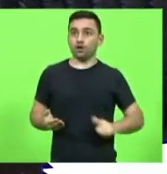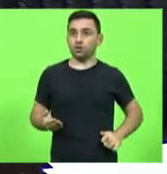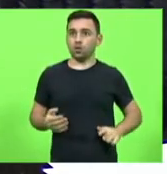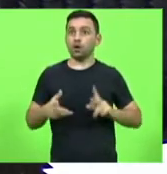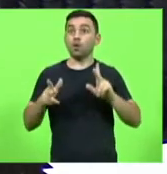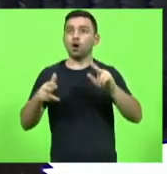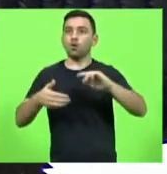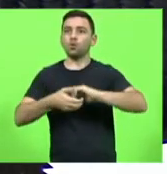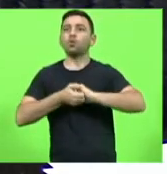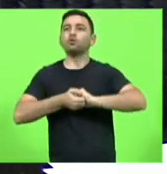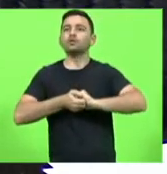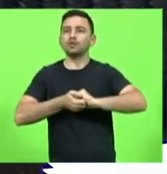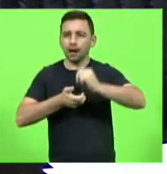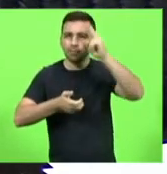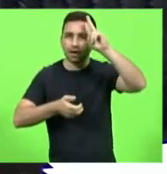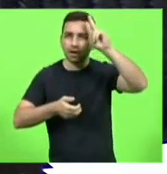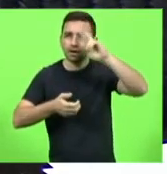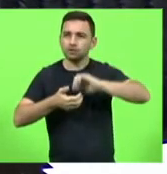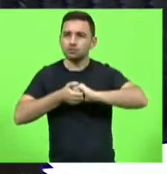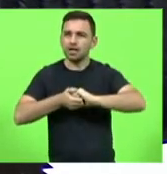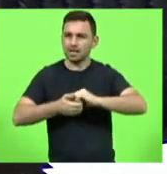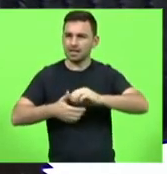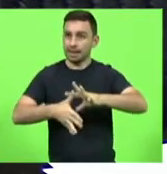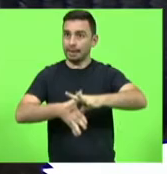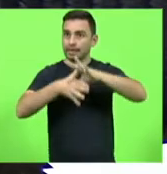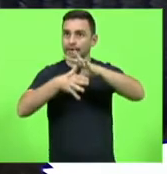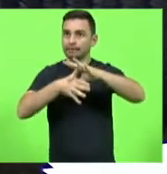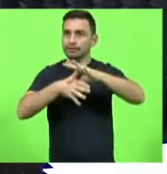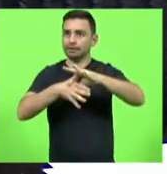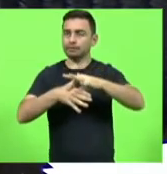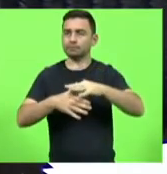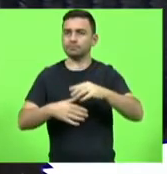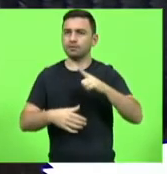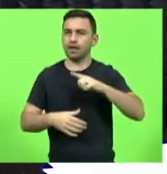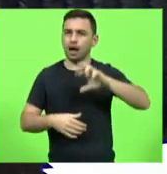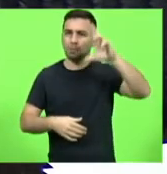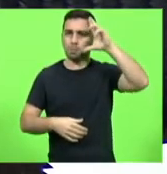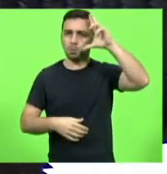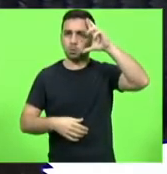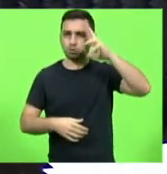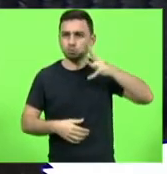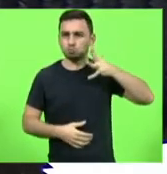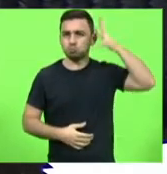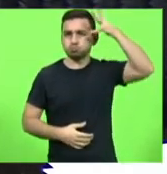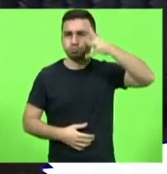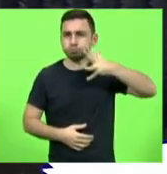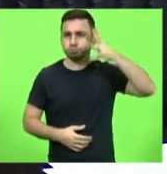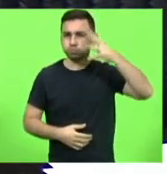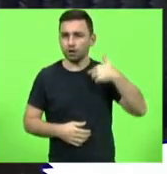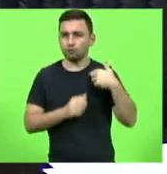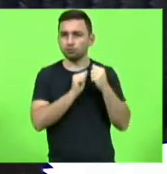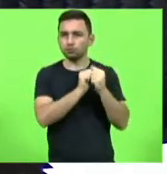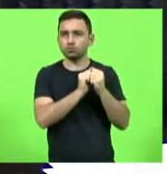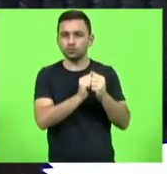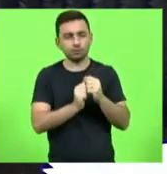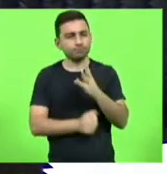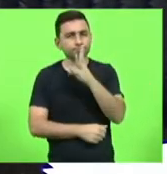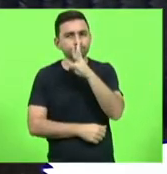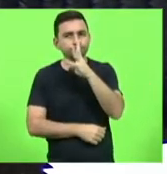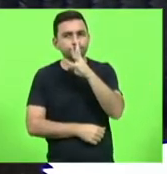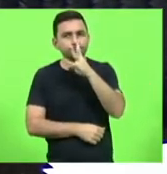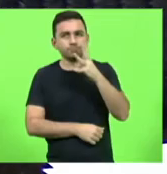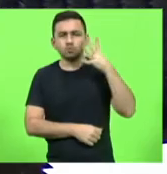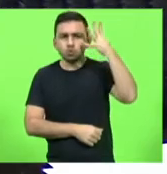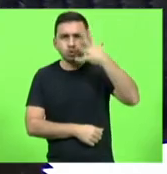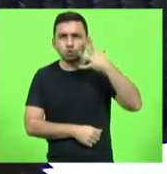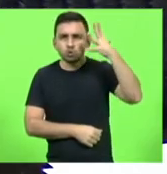Henrique, quem viu Luiz Henrique? Um grande líder. Era um líder, o Raimundo, tem aquela oratória impecável, eu estava com ele agora e eu fiquei admirado com o discurso daquele